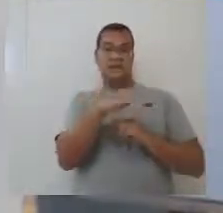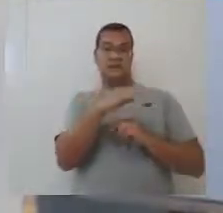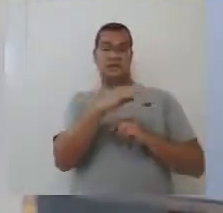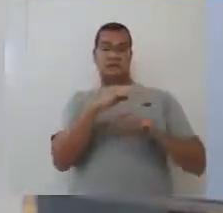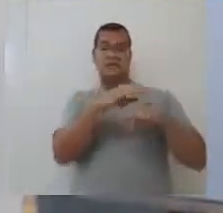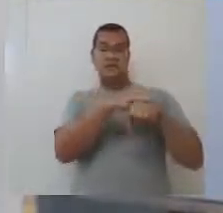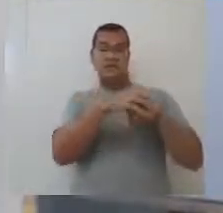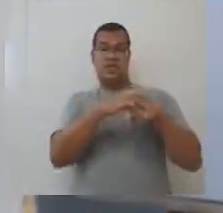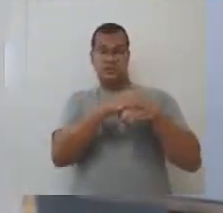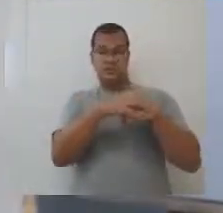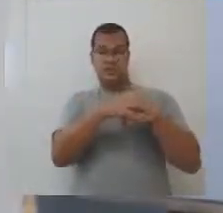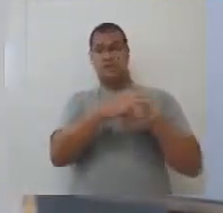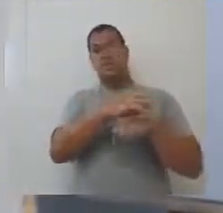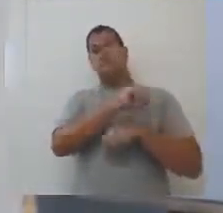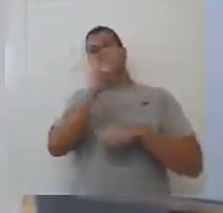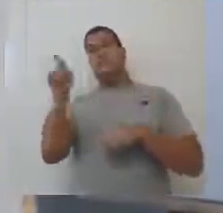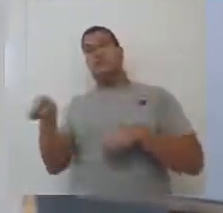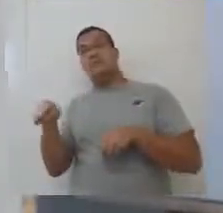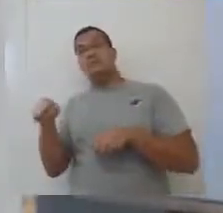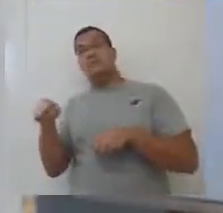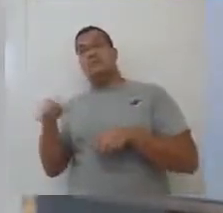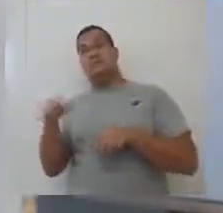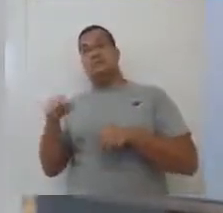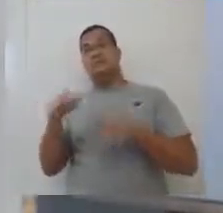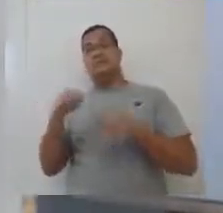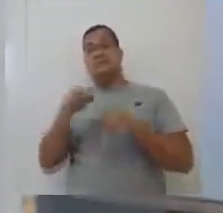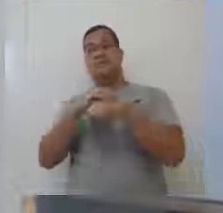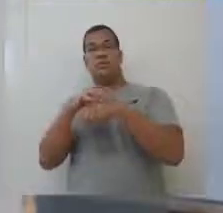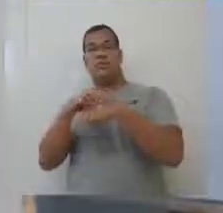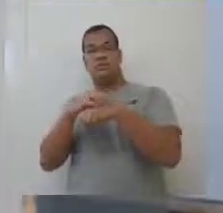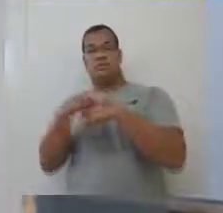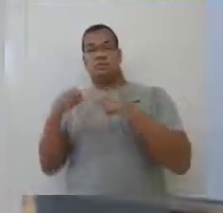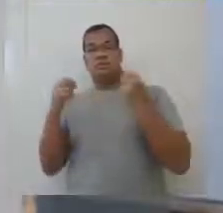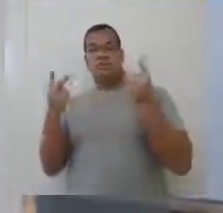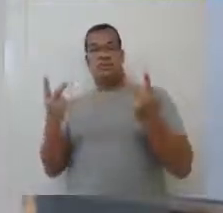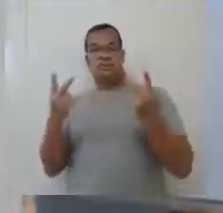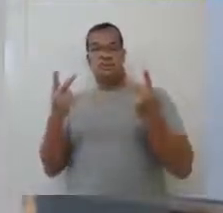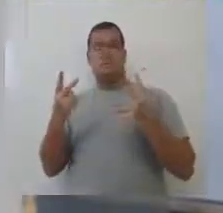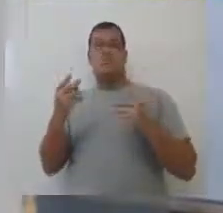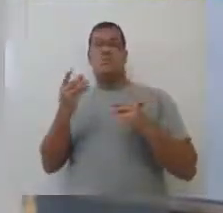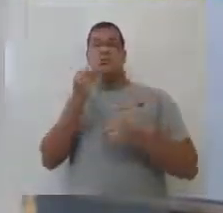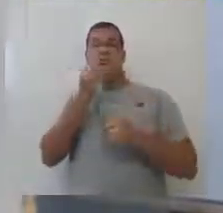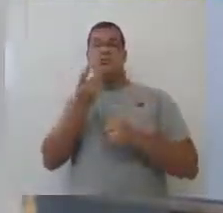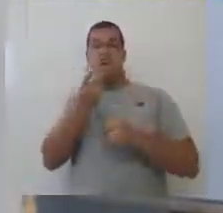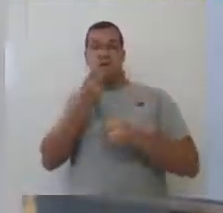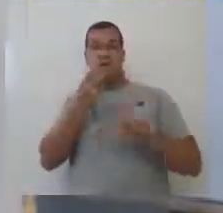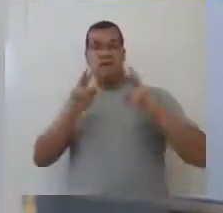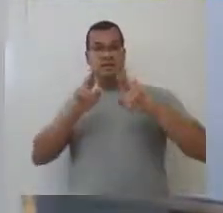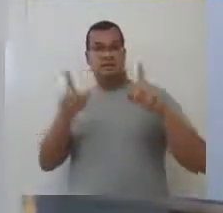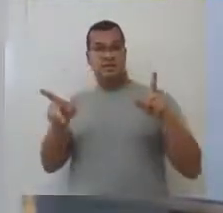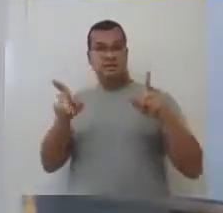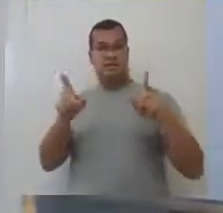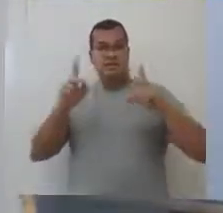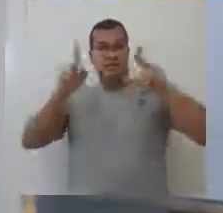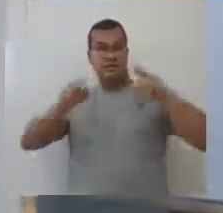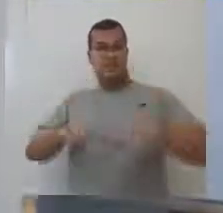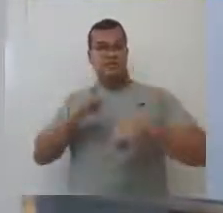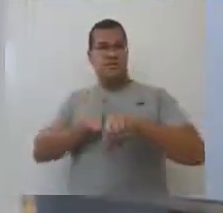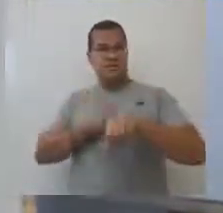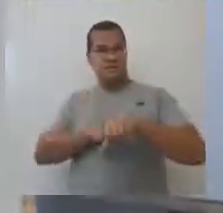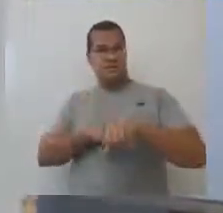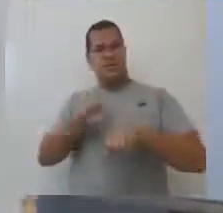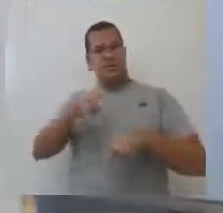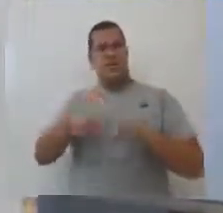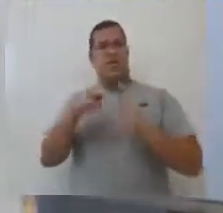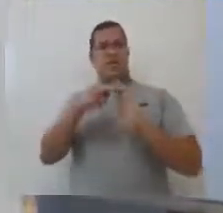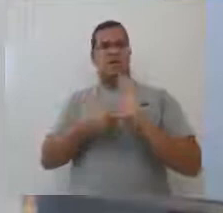nascer homozigótica dominante para coloração. Ou seja, duas probabilidades diferentes ao mesmo tempo. Regra do